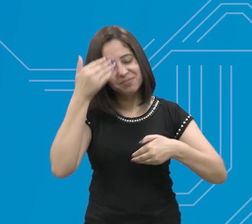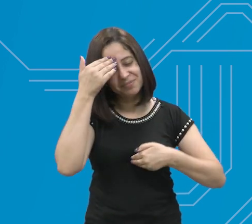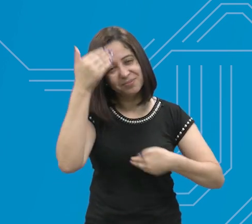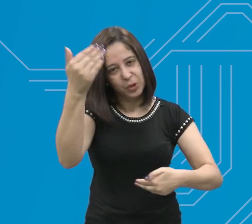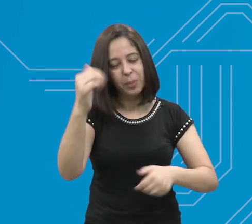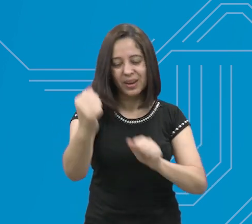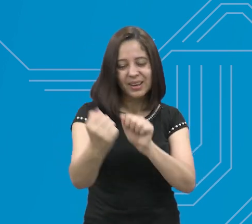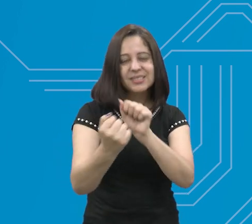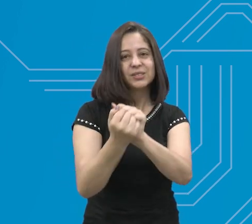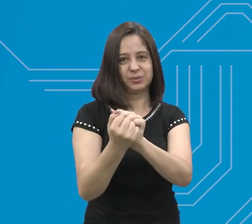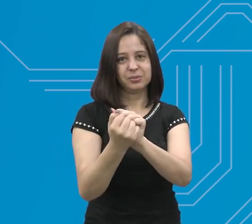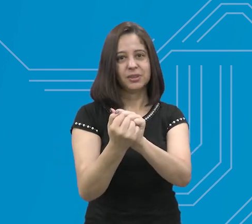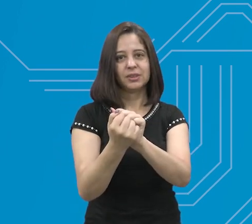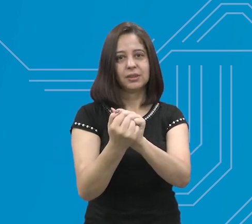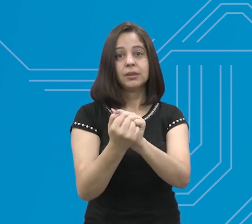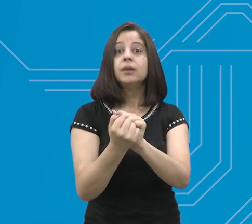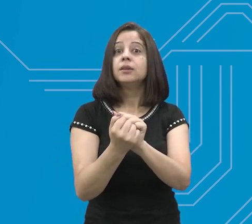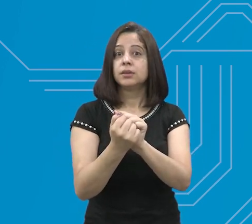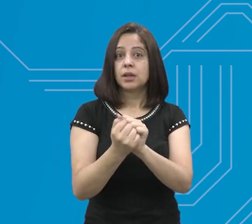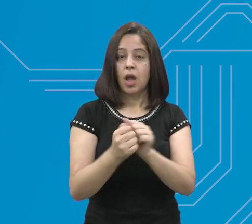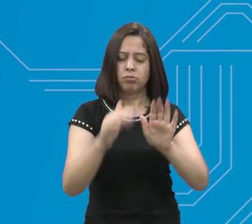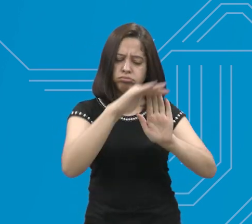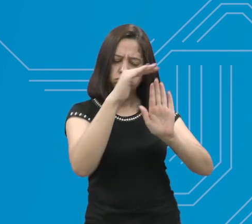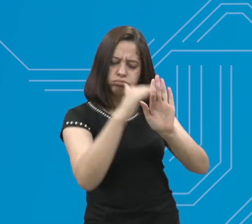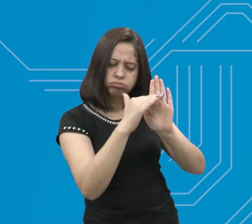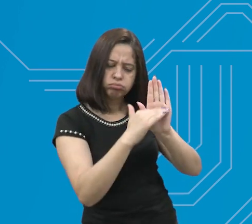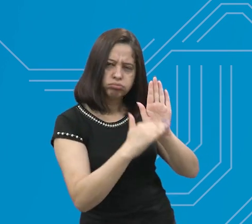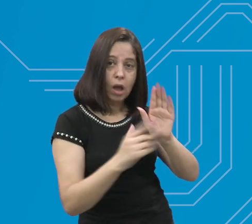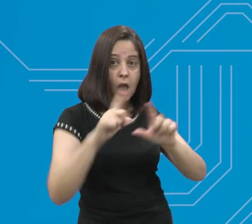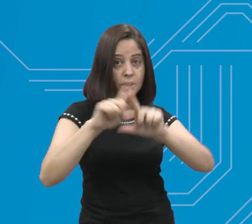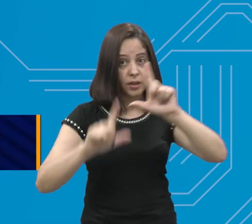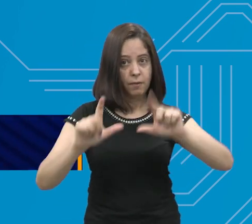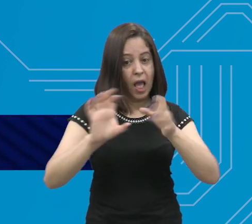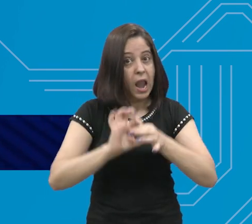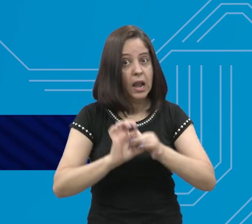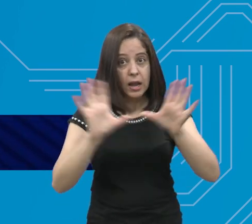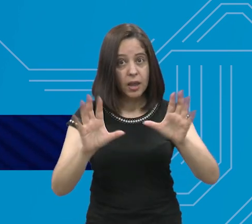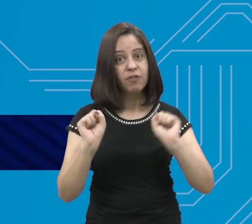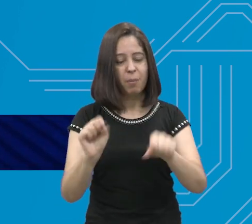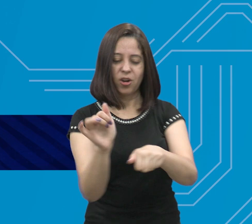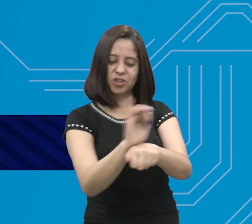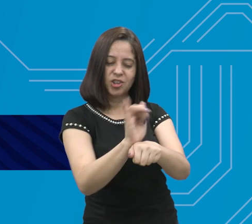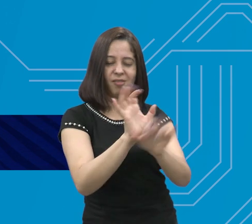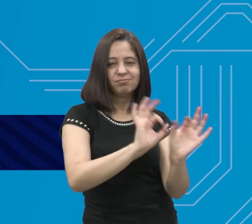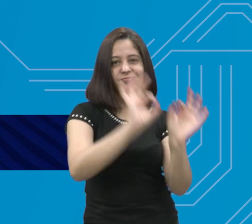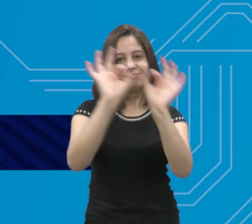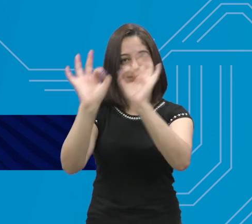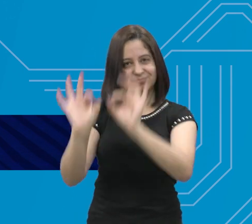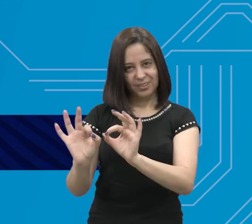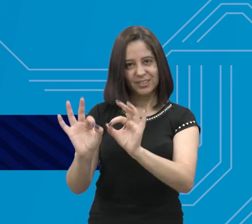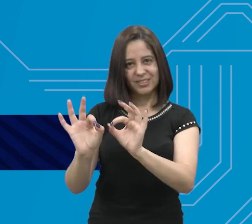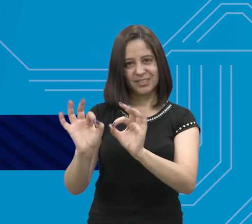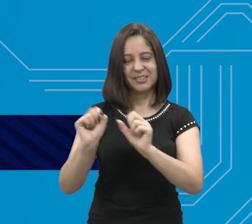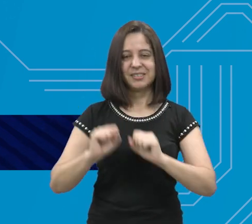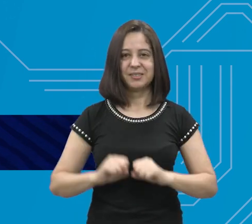termina aqui. Muito obrigada pela companhia. Eu lembro que toda a programação da TV Câmara está disponível no nosso canal